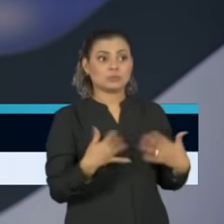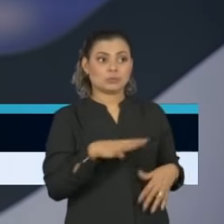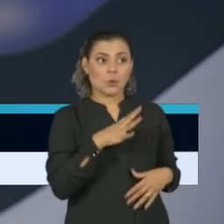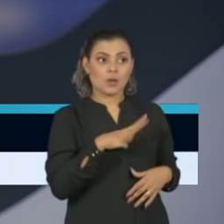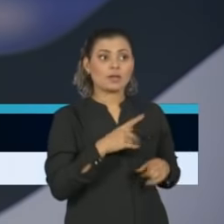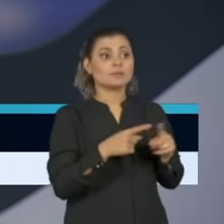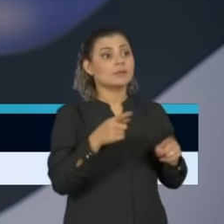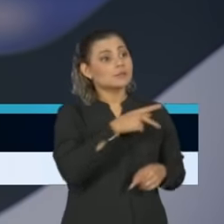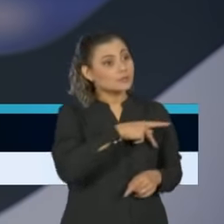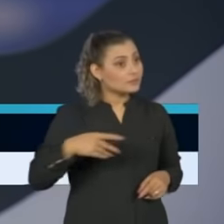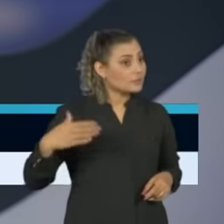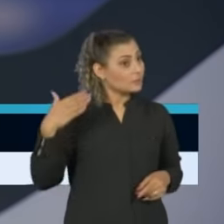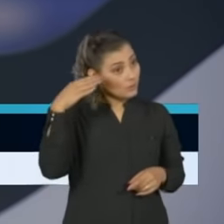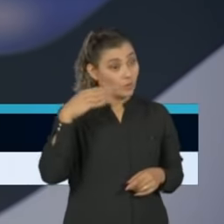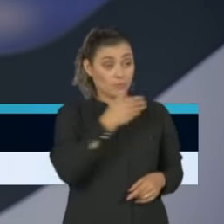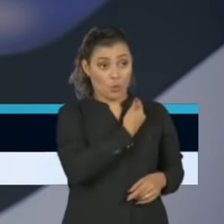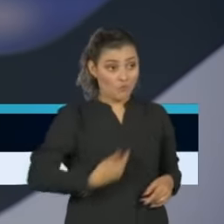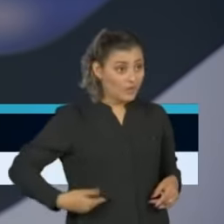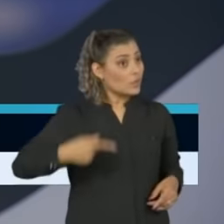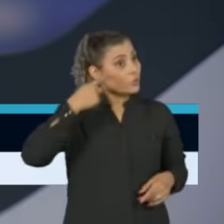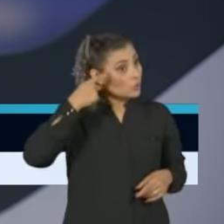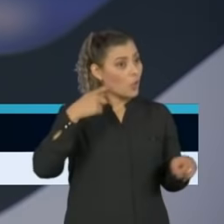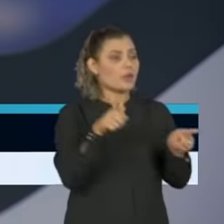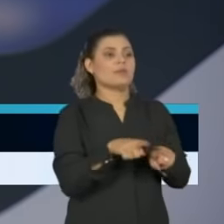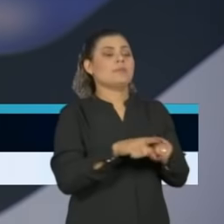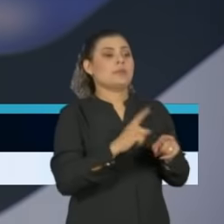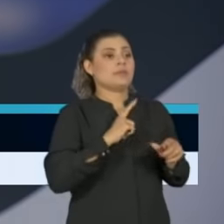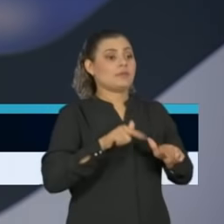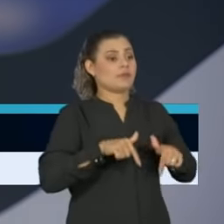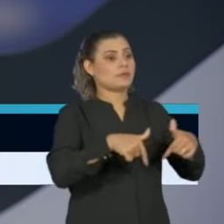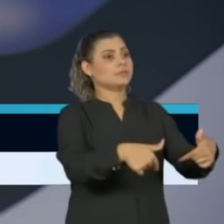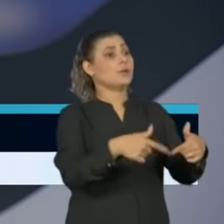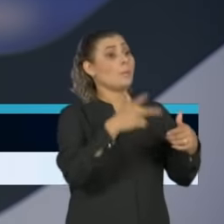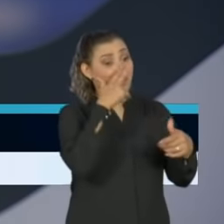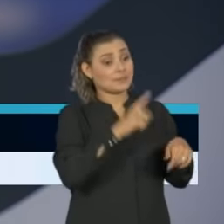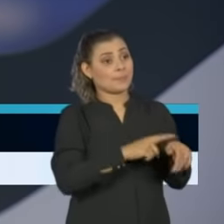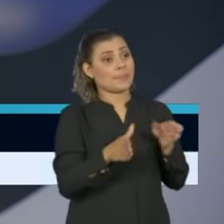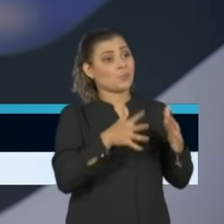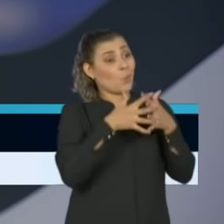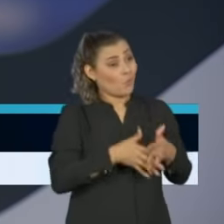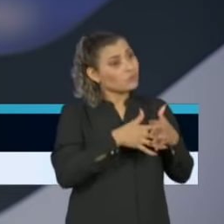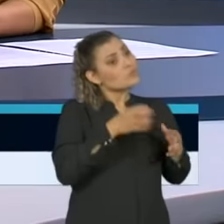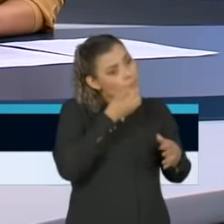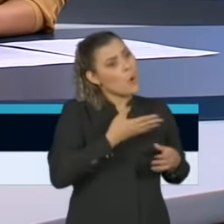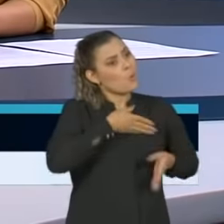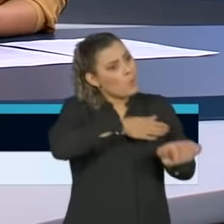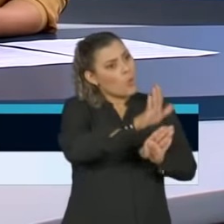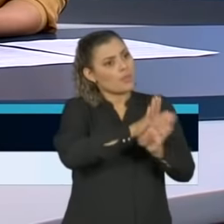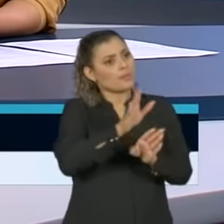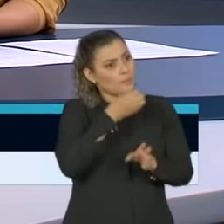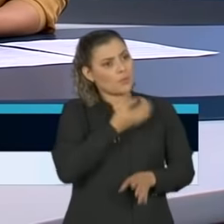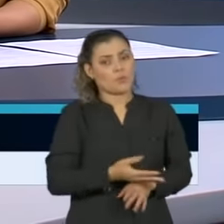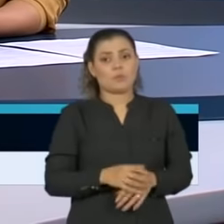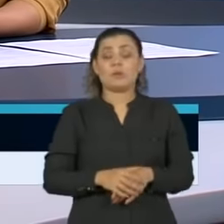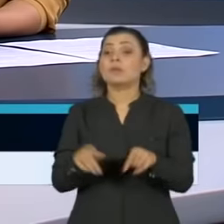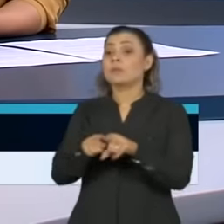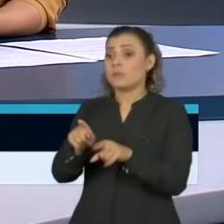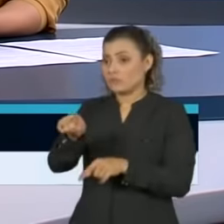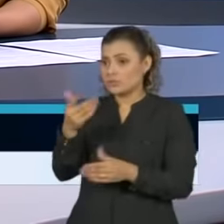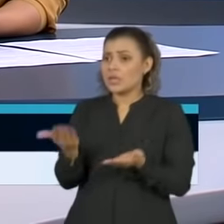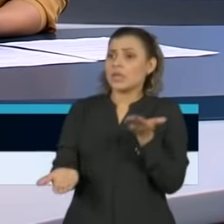governador exercer uma liderança muito importante no momento onde as coisas estão um pouco confusas. Como se dá esse equilíbrio, doutor Paulo? Manter